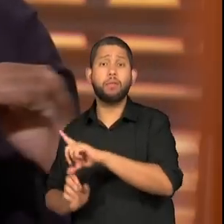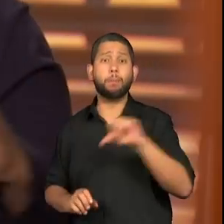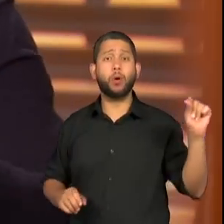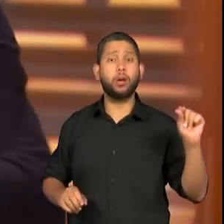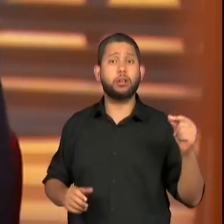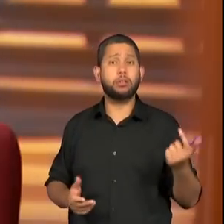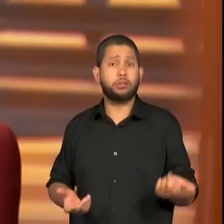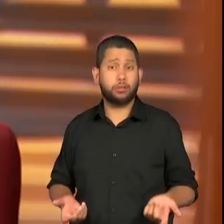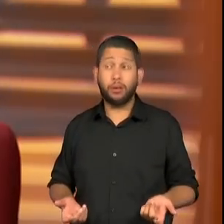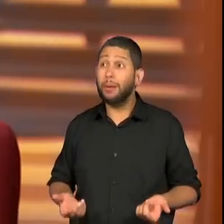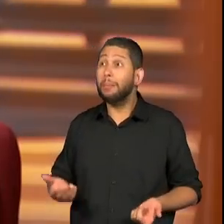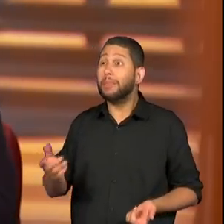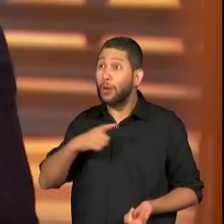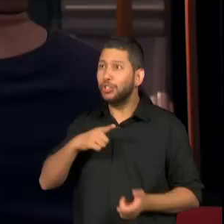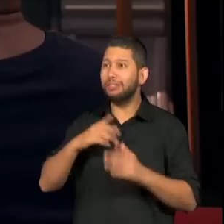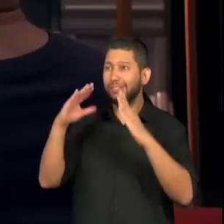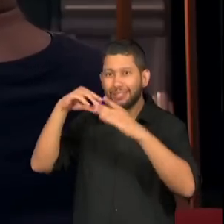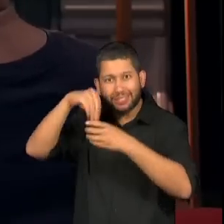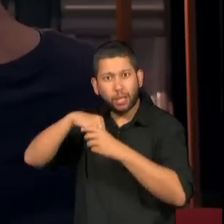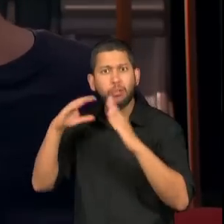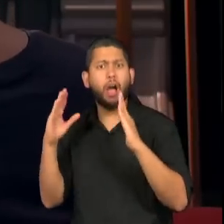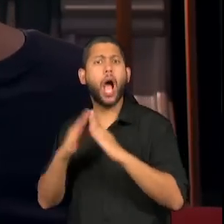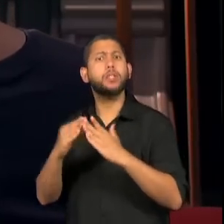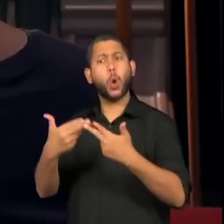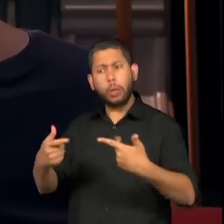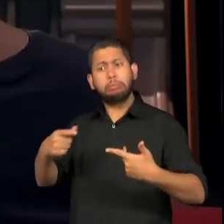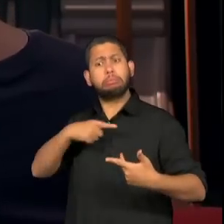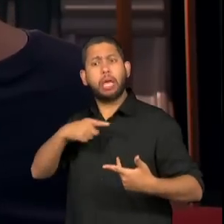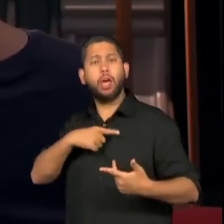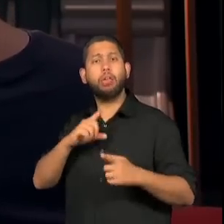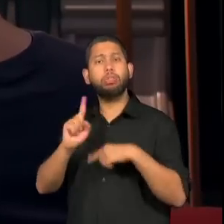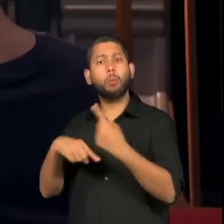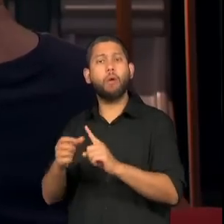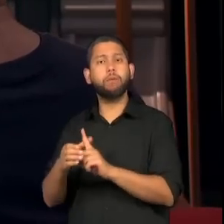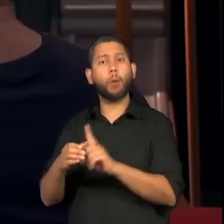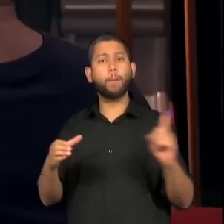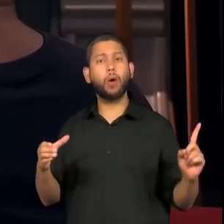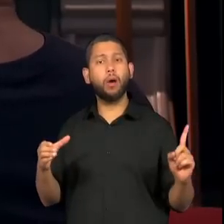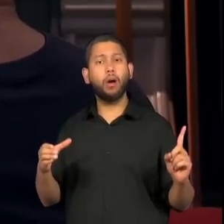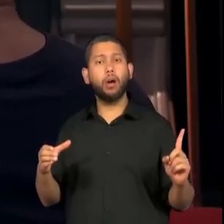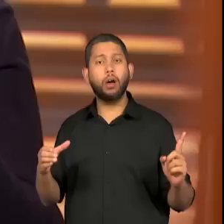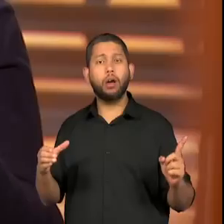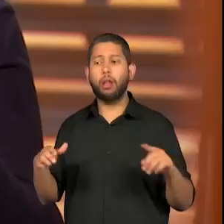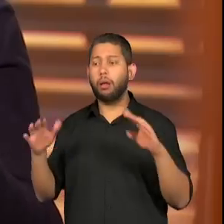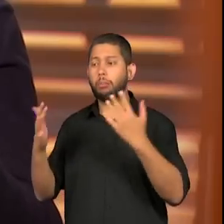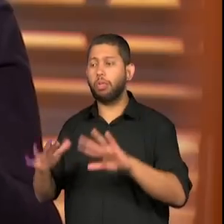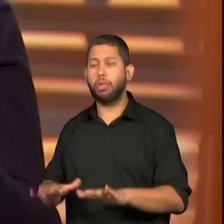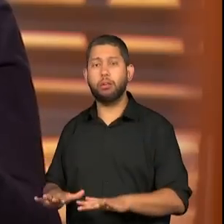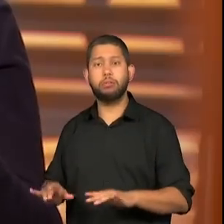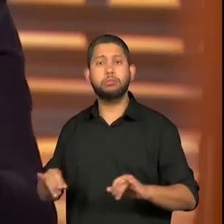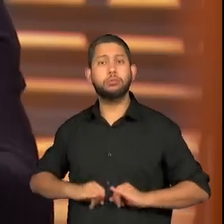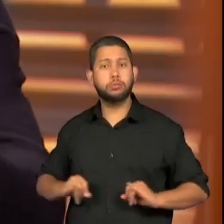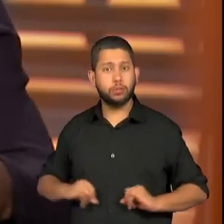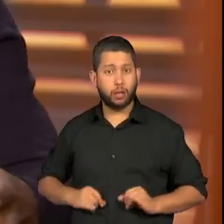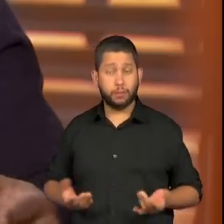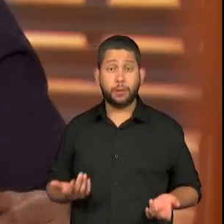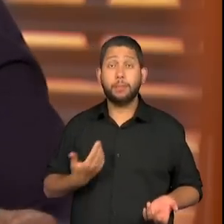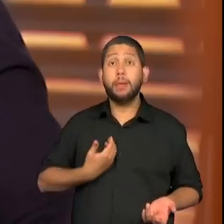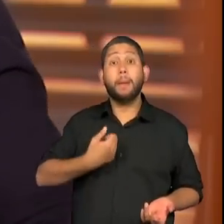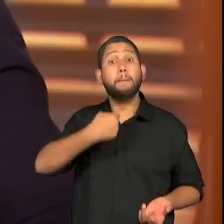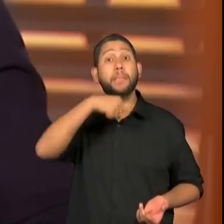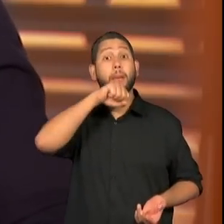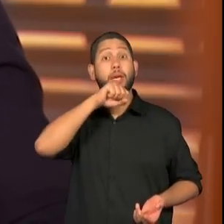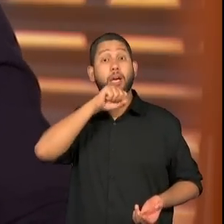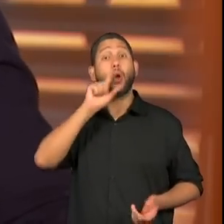tudo, a gente passou a não ter nada. E minha mãe, ela foi aquelas mulheres que foi programadas para ser